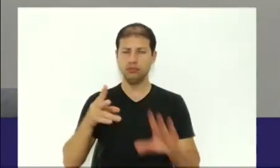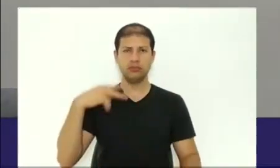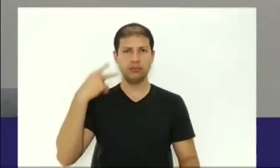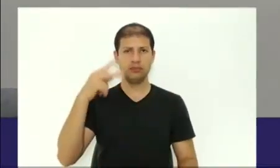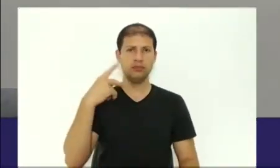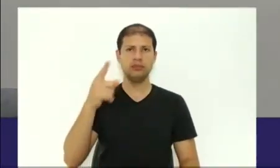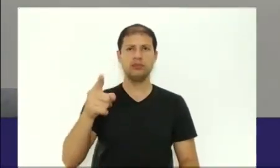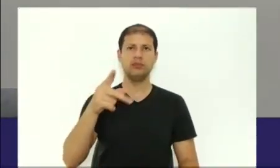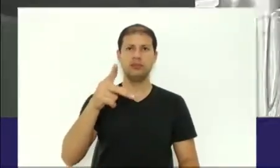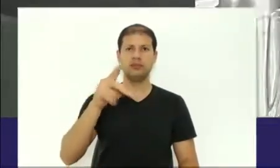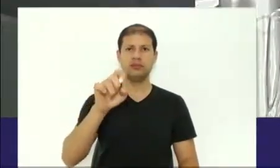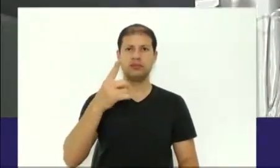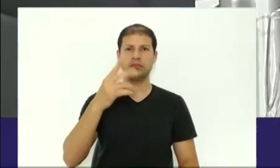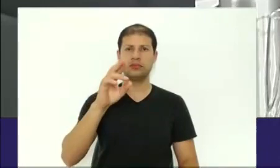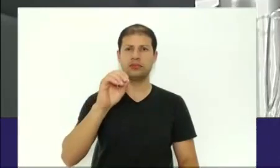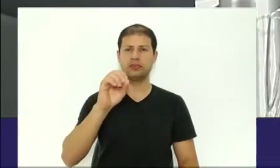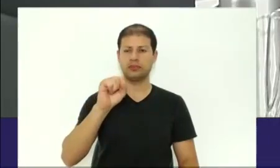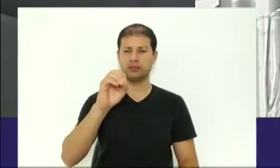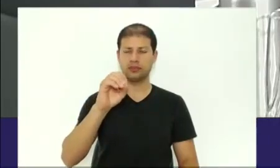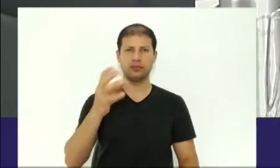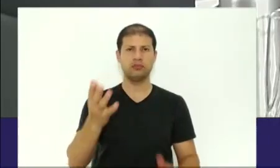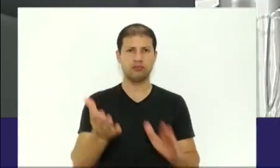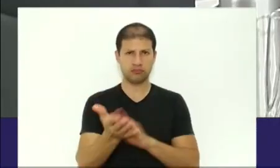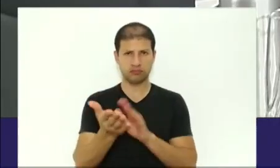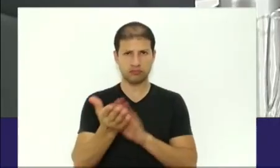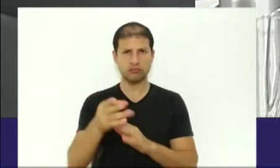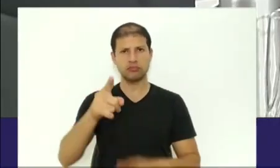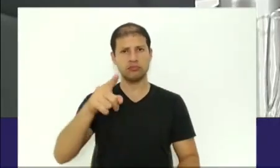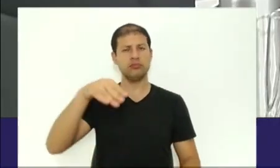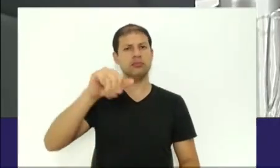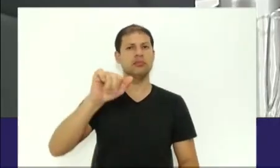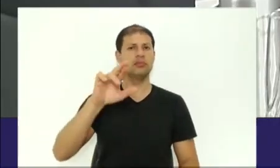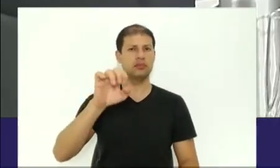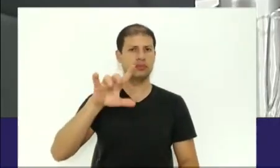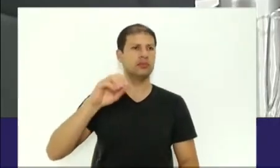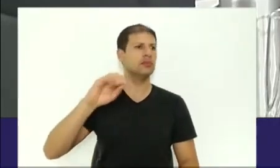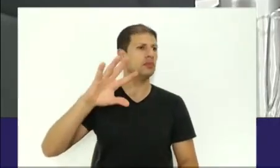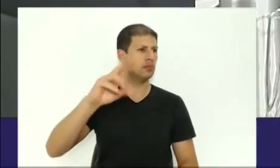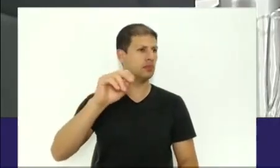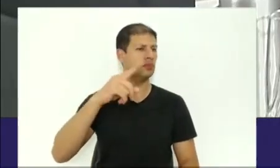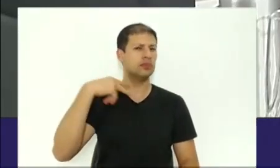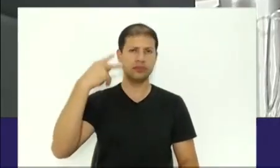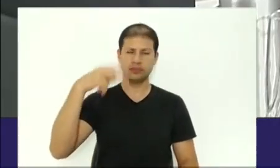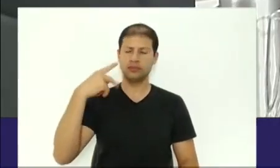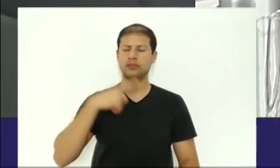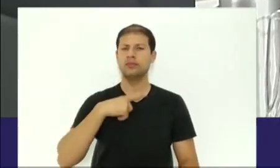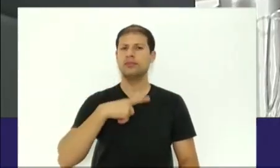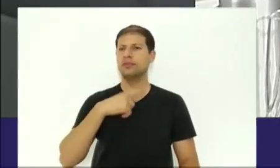vereador Pedroso. Eu quero parabenizar o Marcelo com todos os outros demais vereadores que tiveram essa